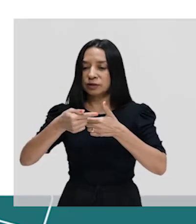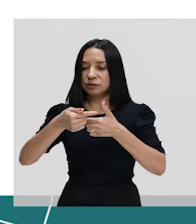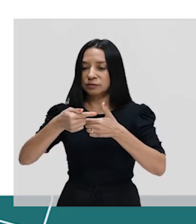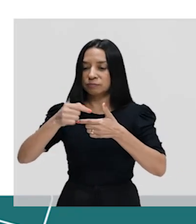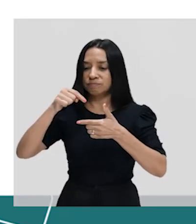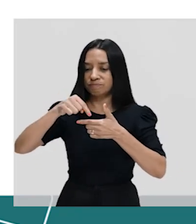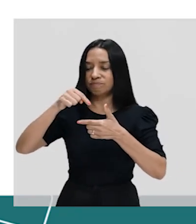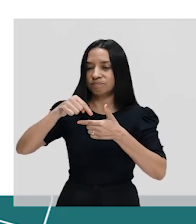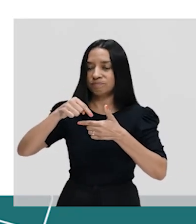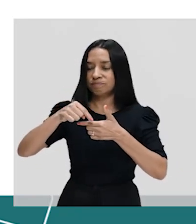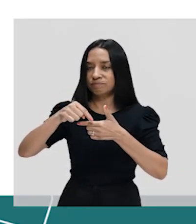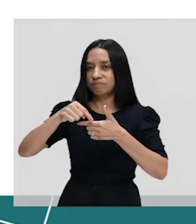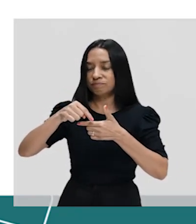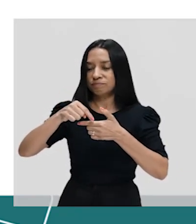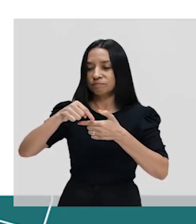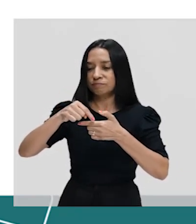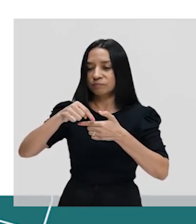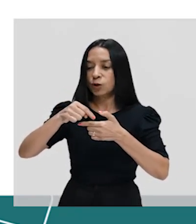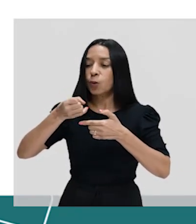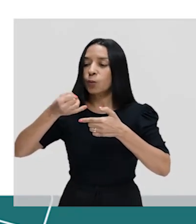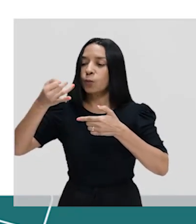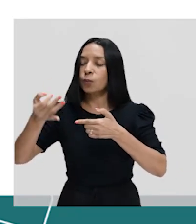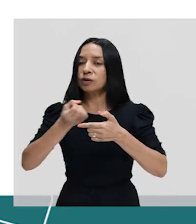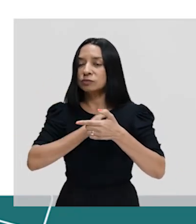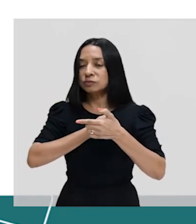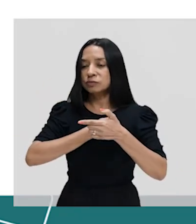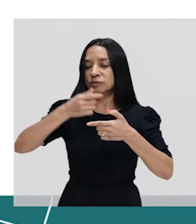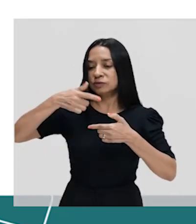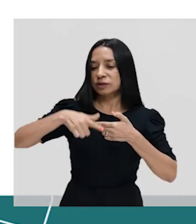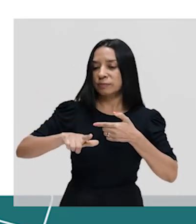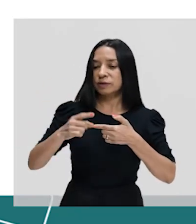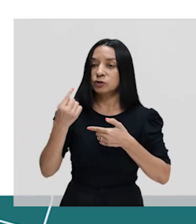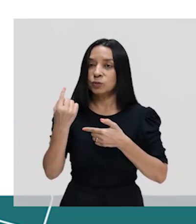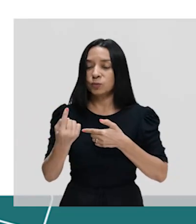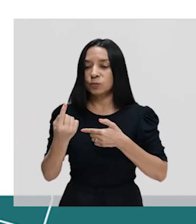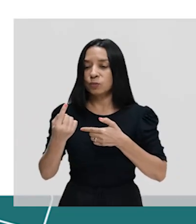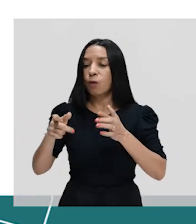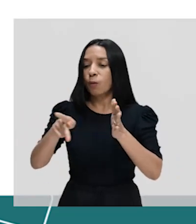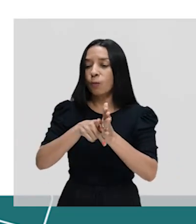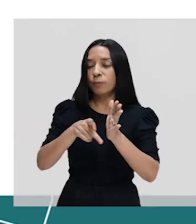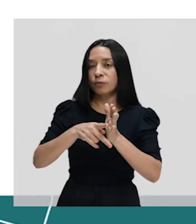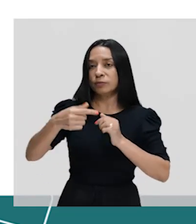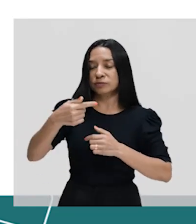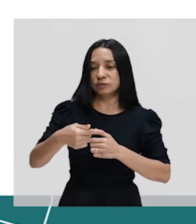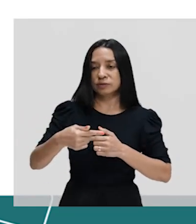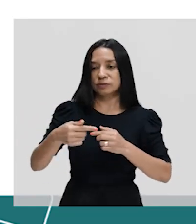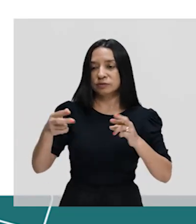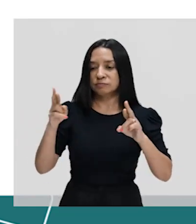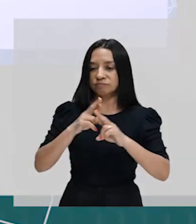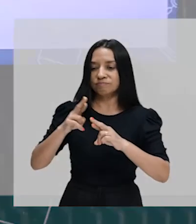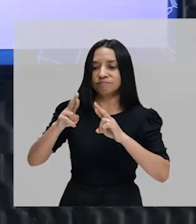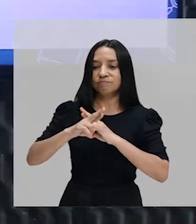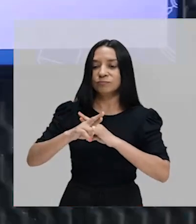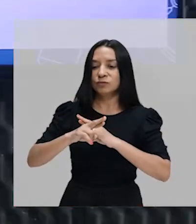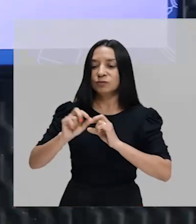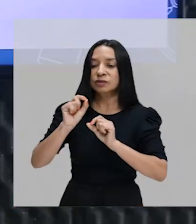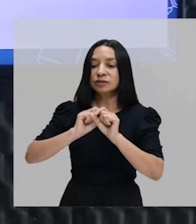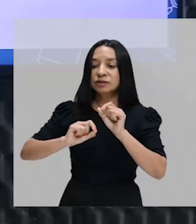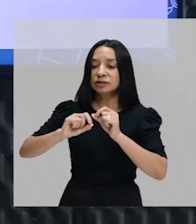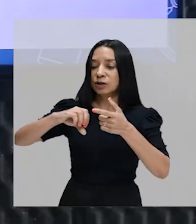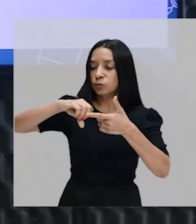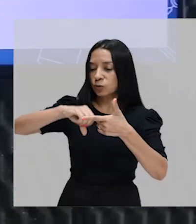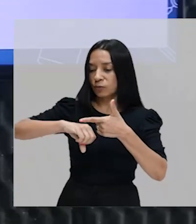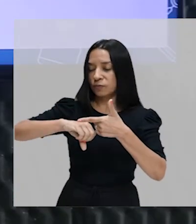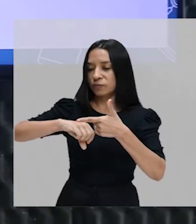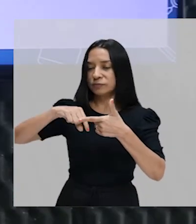o numerador. Quantos algarismos se repetem? Só um, o próprio 7. Então, ele corresponde a 9 lá